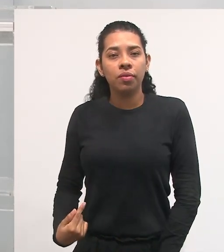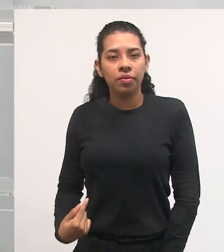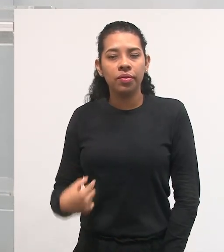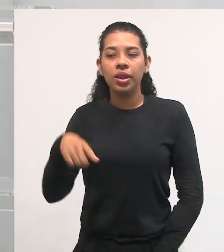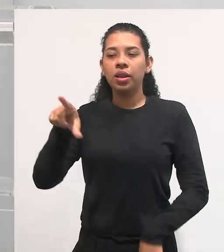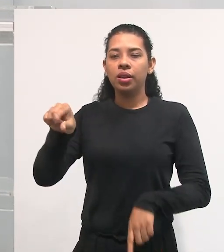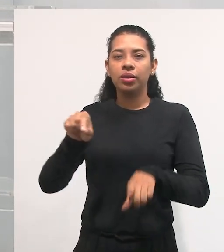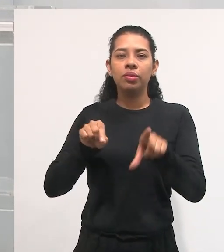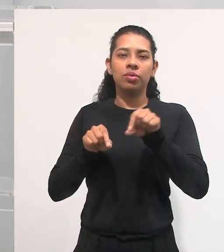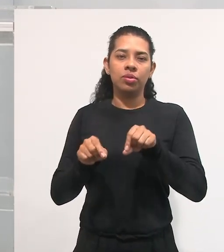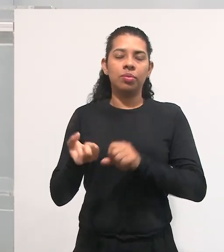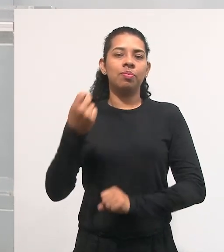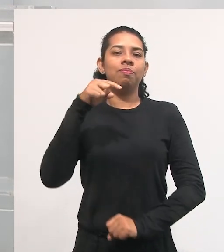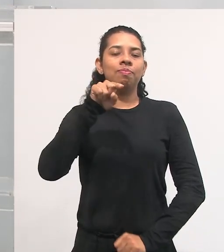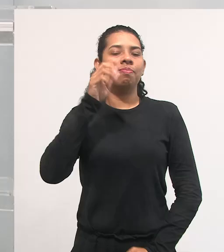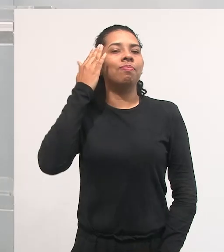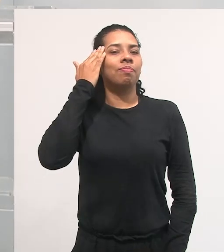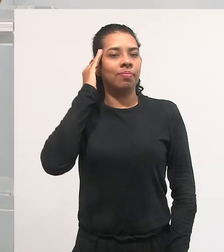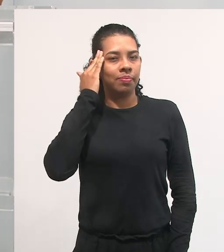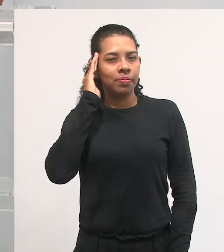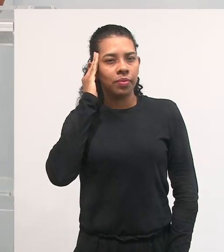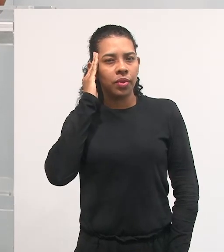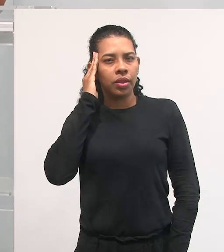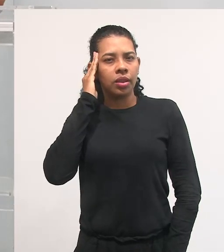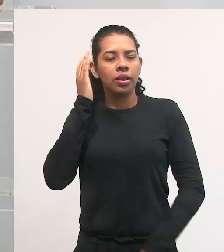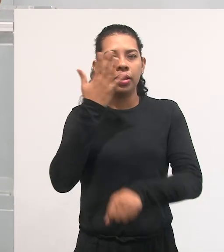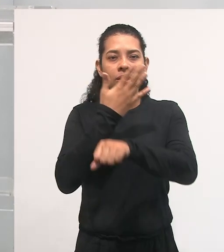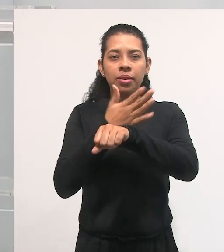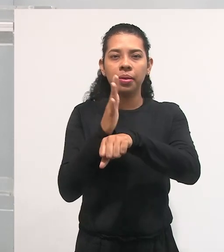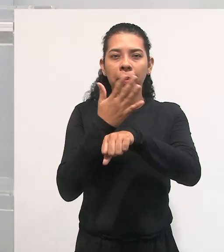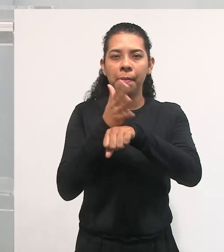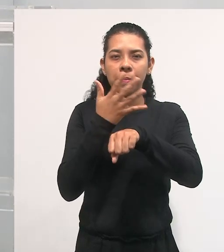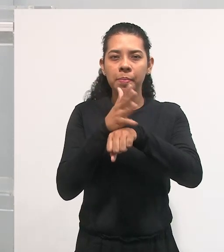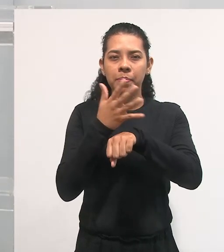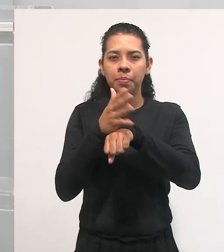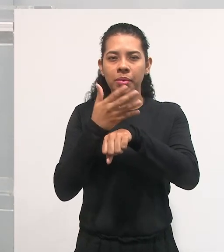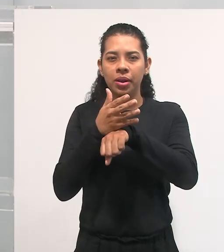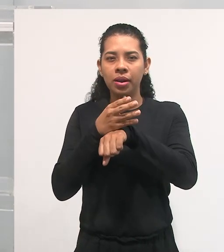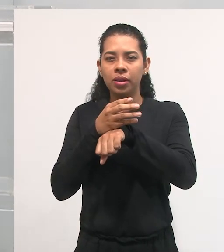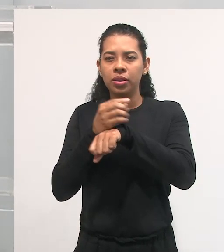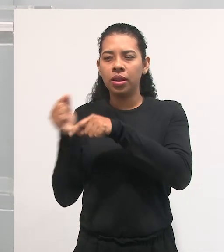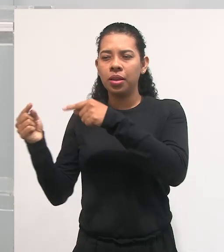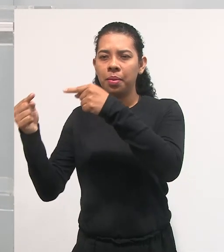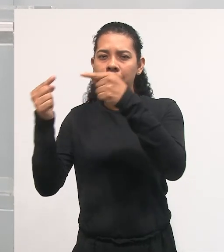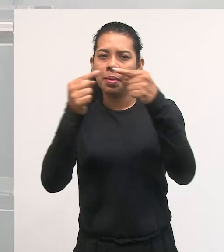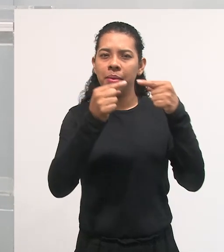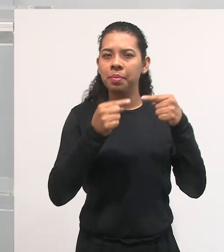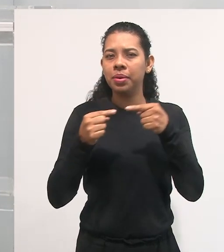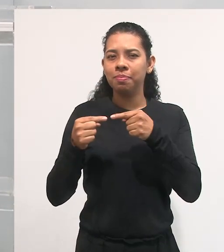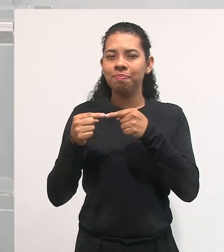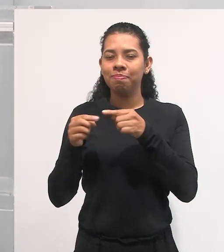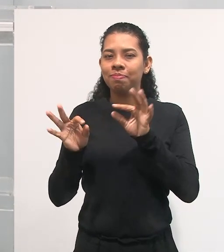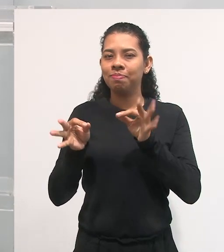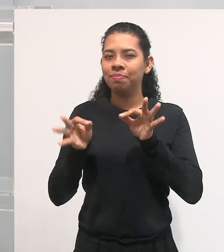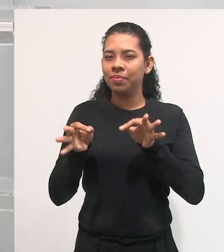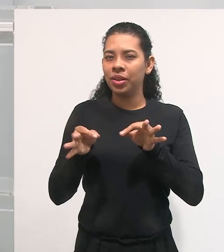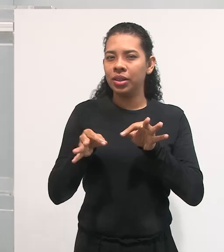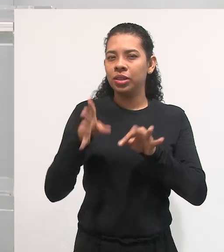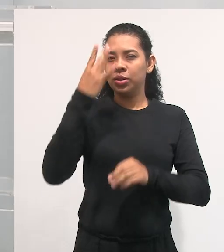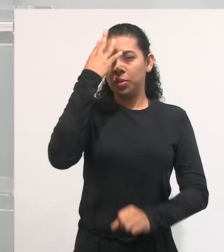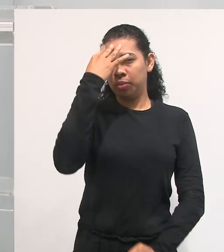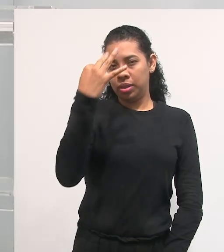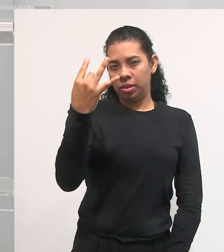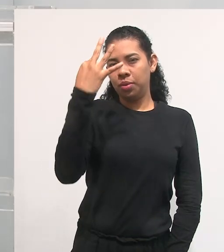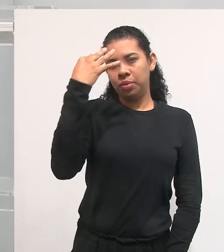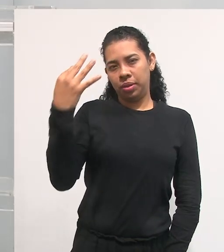opta você vai ter práticas pedagógicas que se a se aproximam mais ou menos dessa teoria